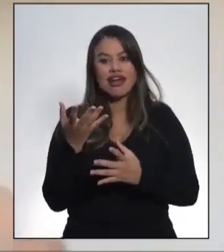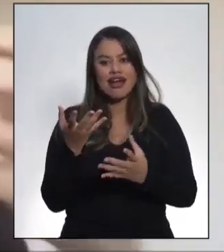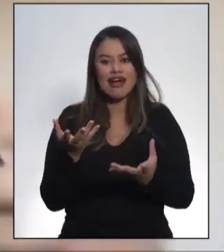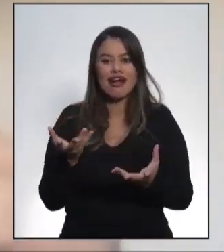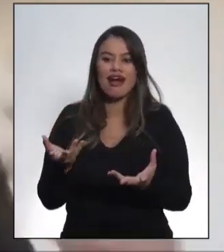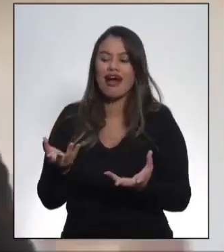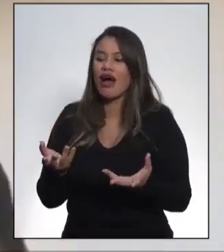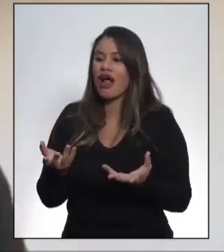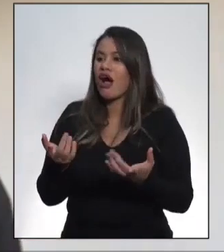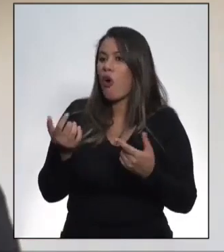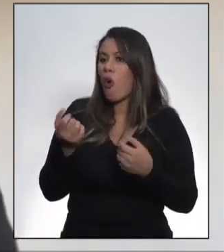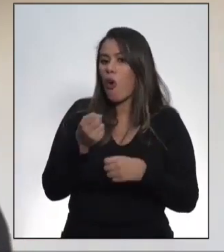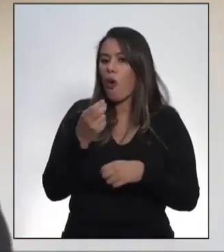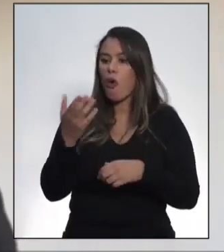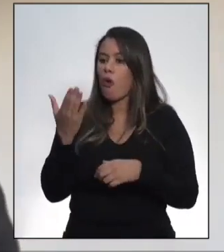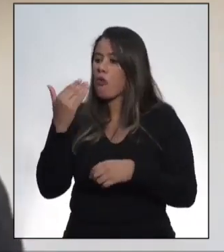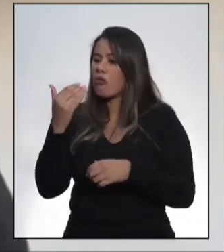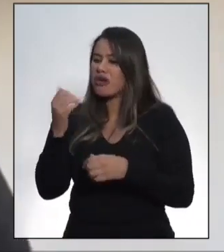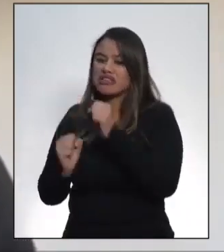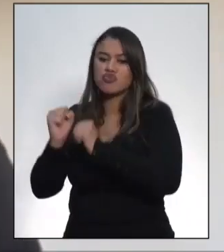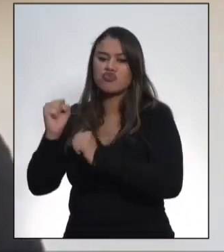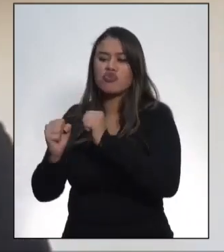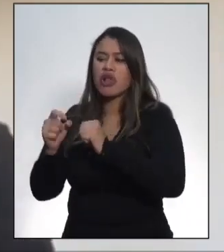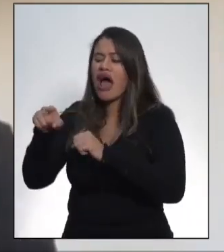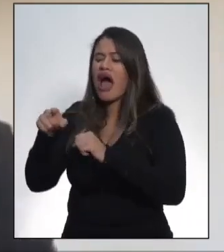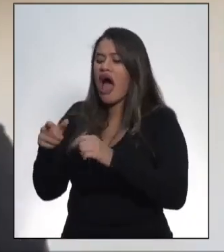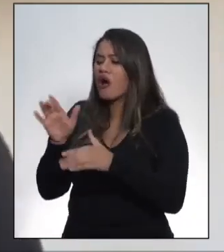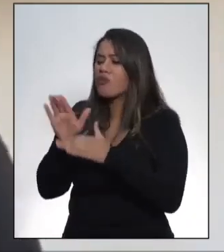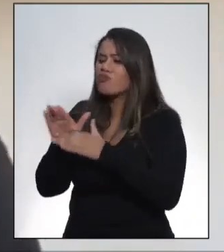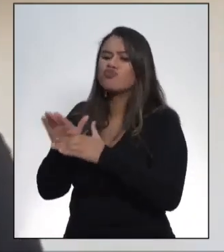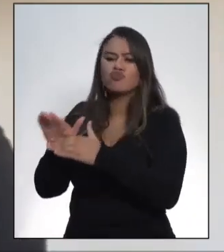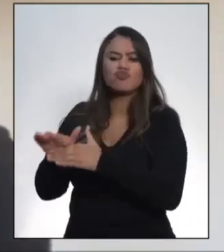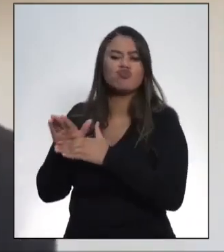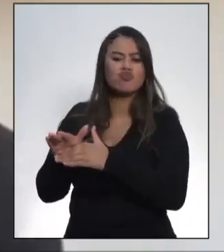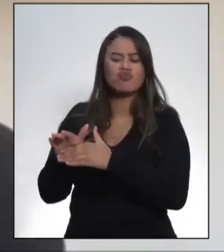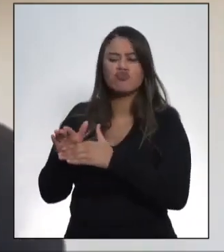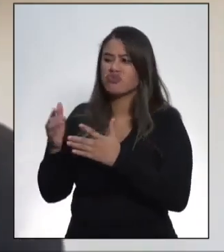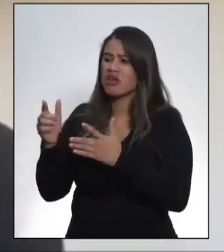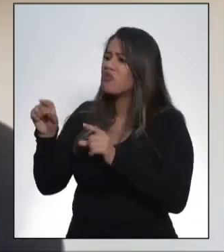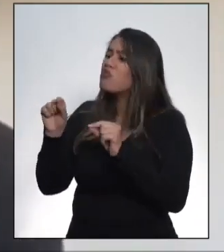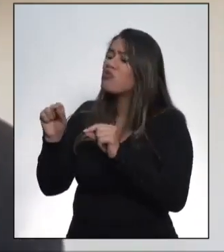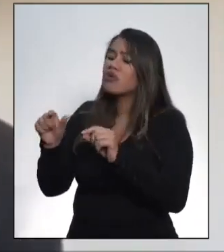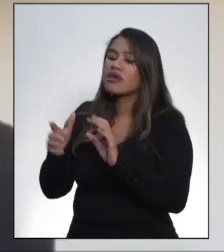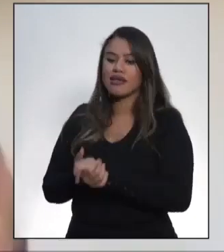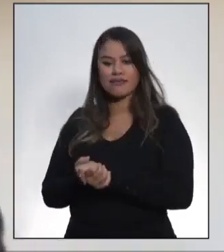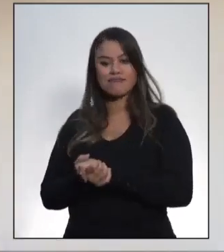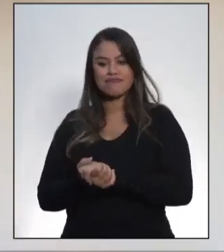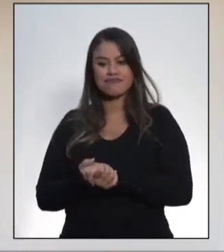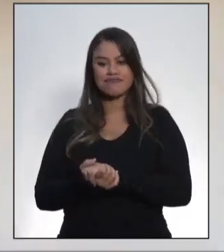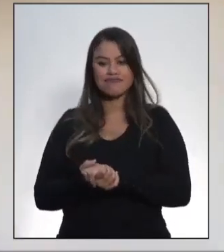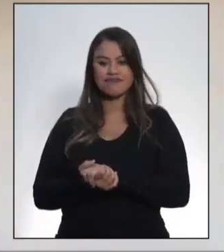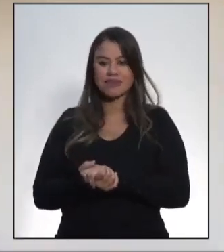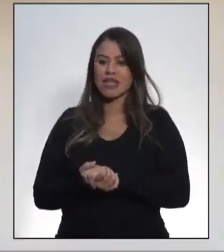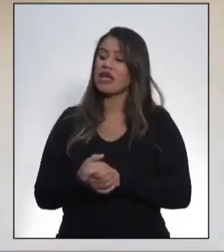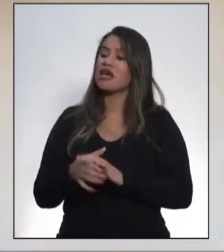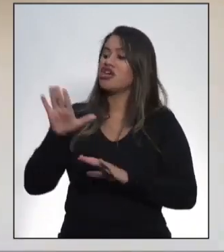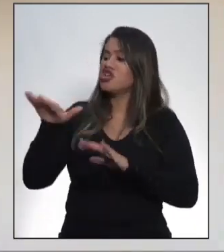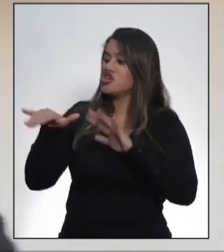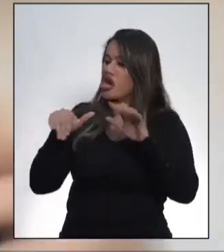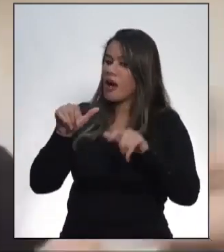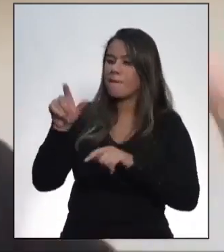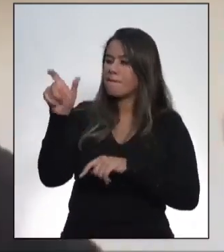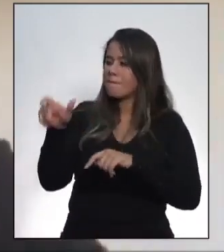Que problema da indústria de alimentação você gostaria de trabalhar e de se debruçar? Se cerque de pessoas ótimas.